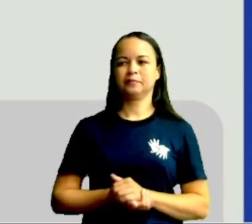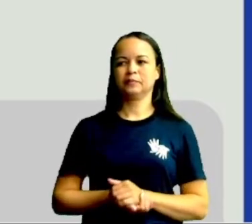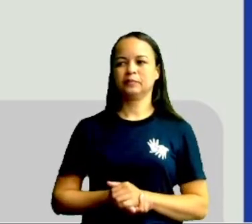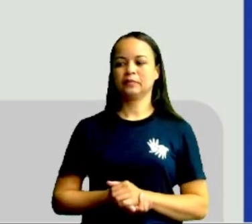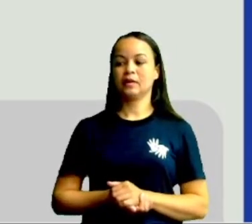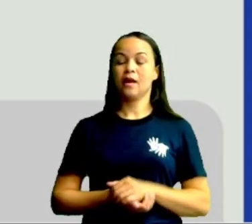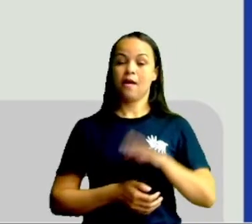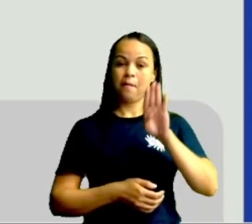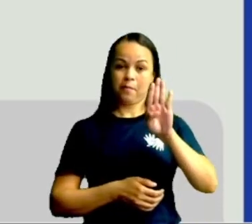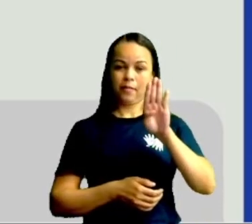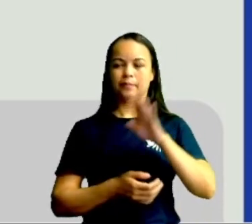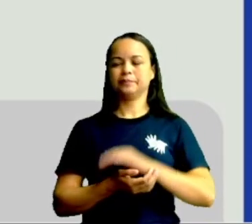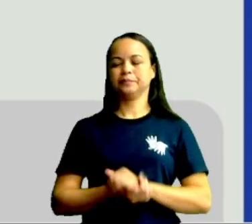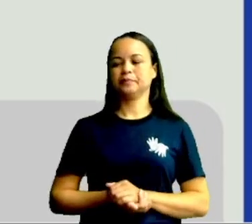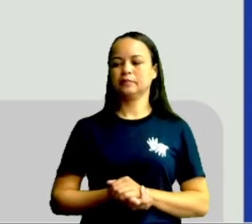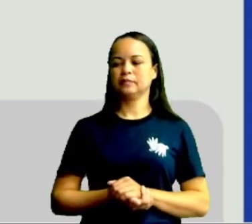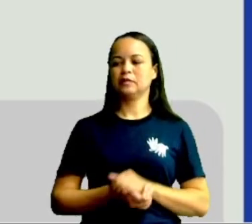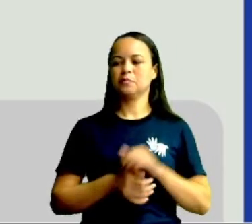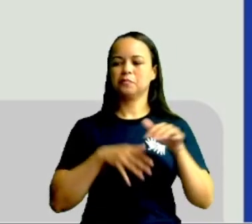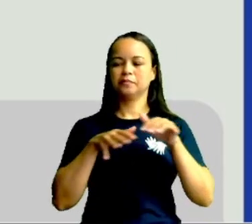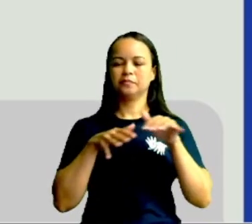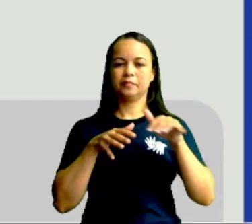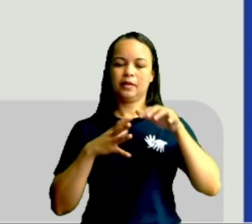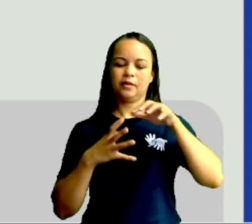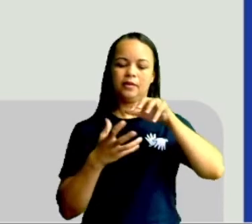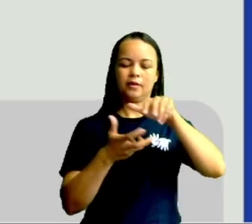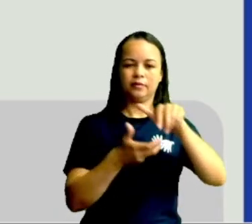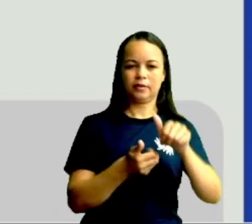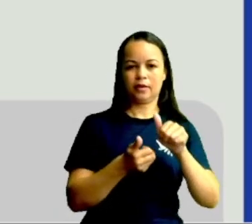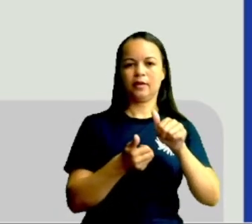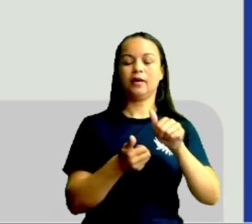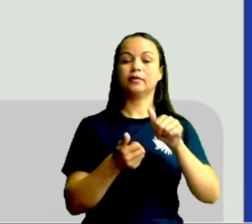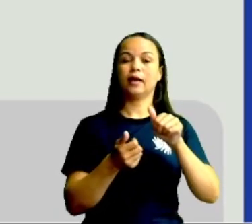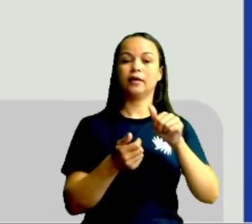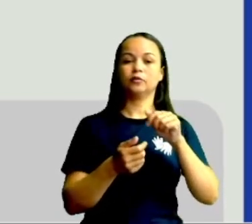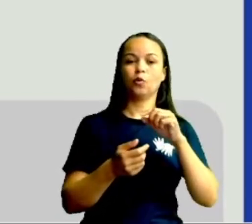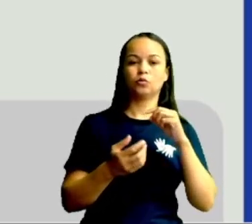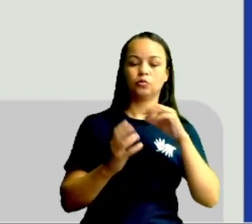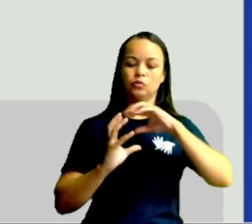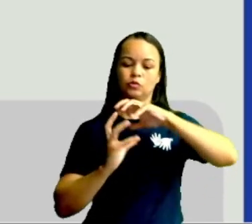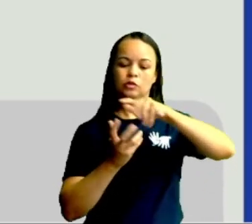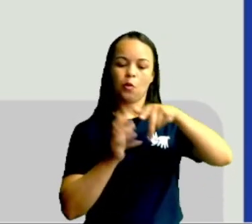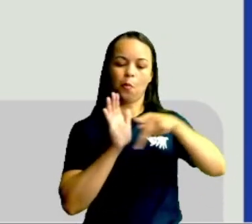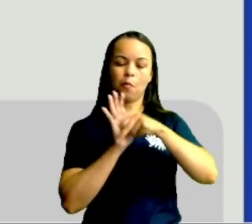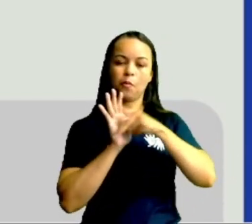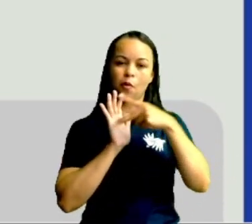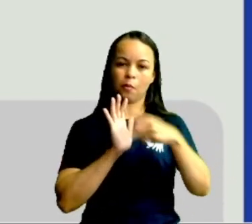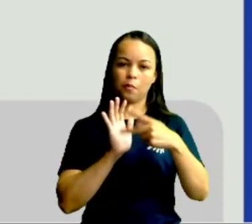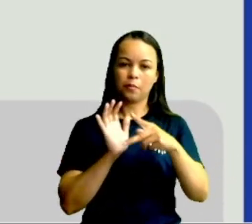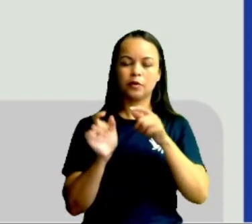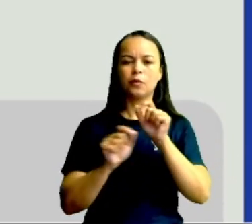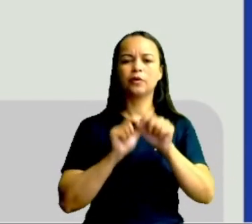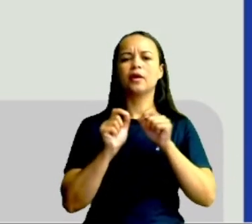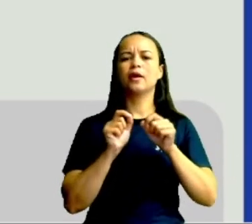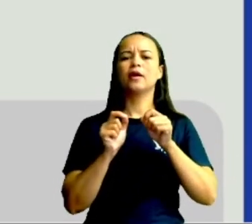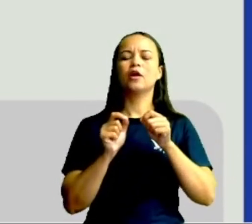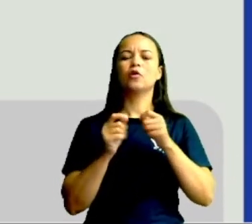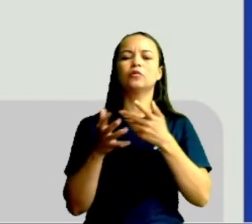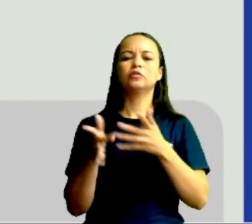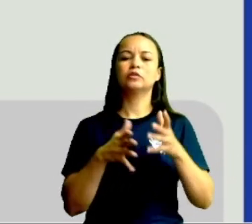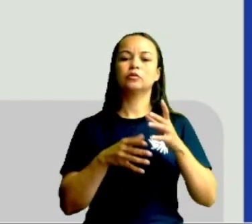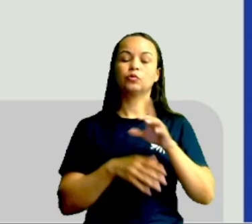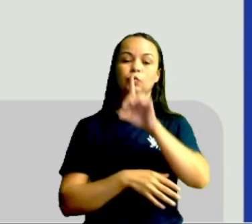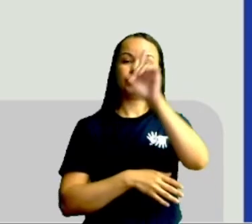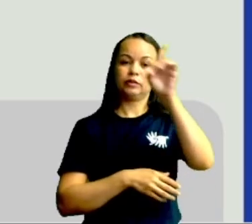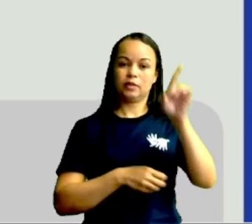lá. A B, movimento que a Terra dá em torno do seu eixo, tendo como consequências os fenômenos do